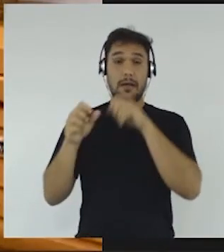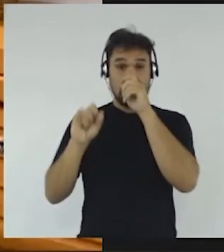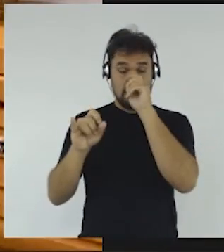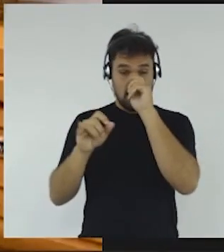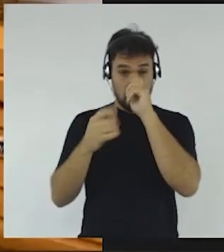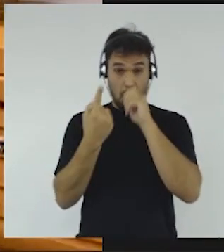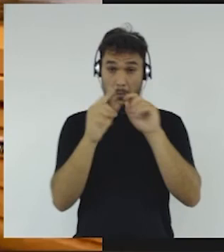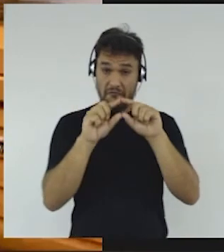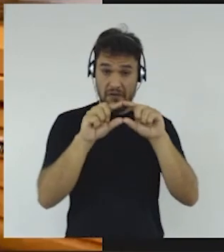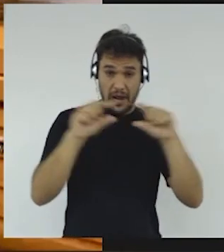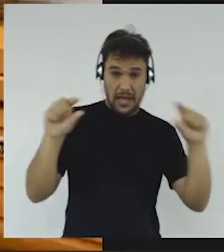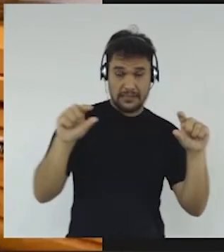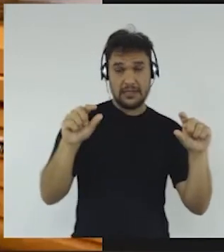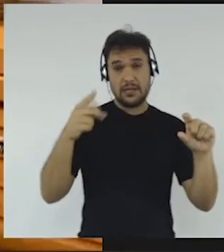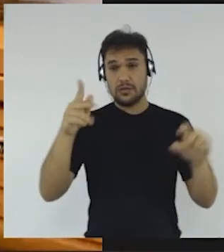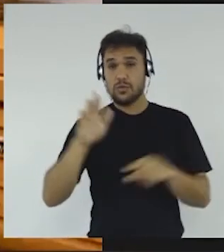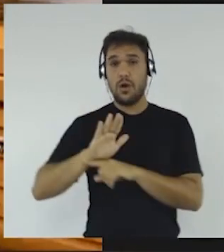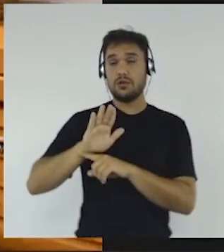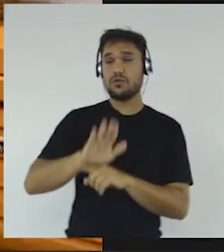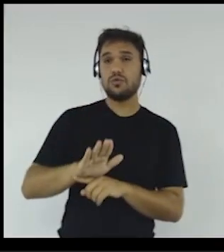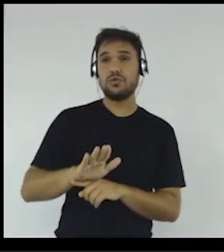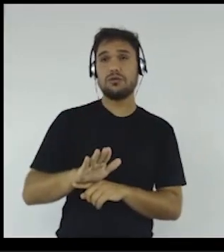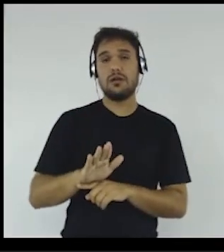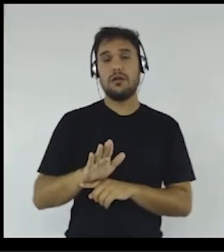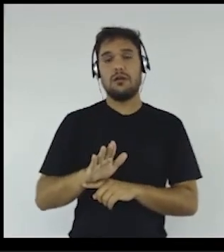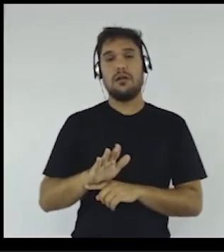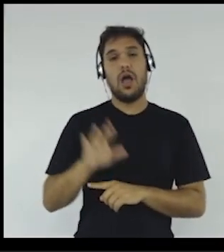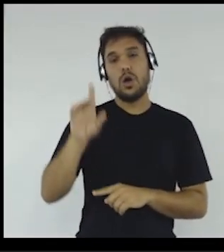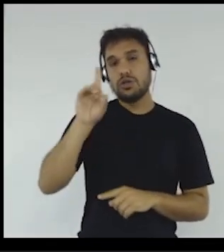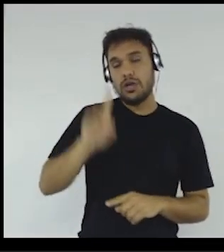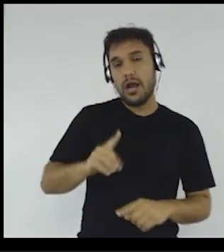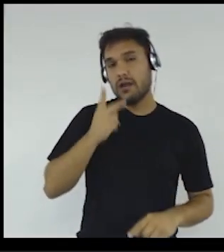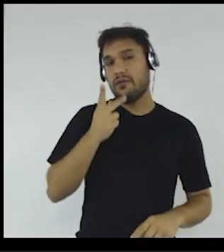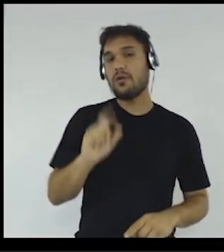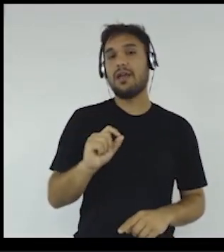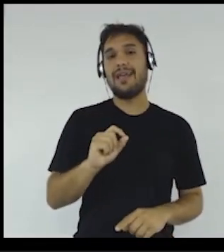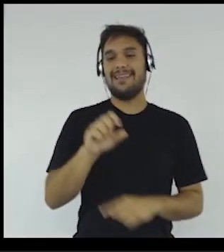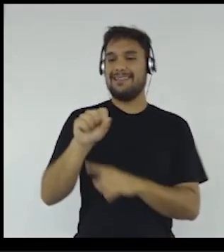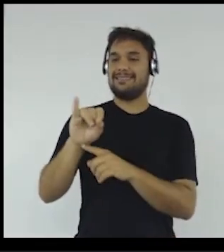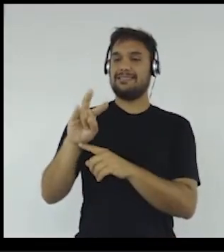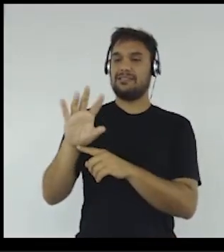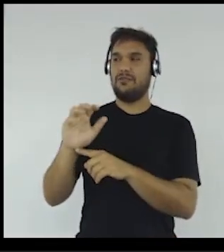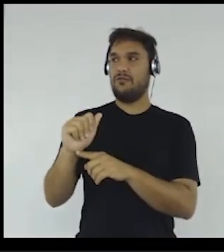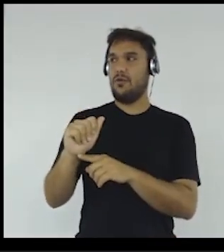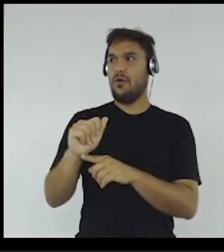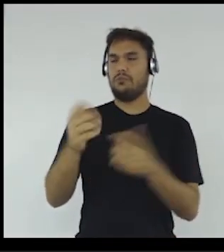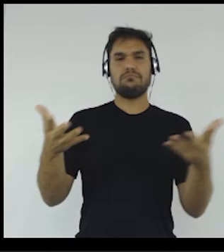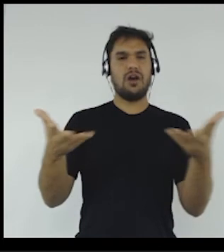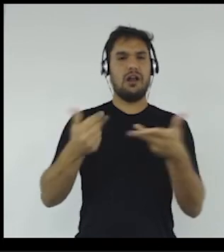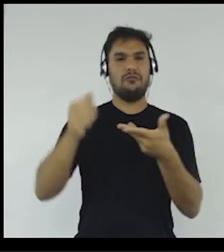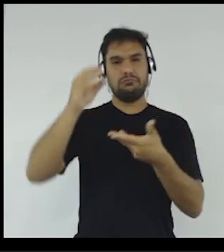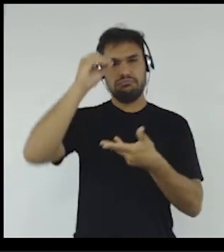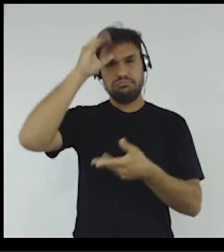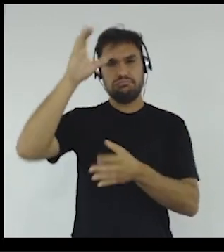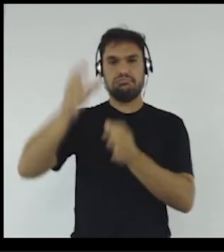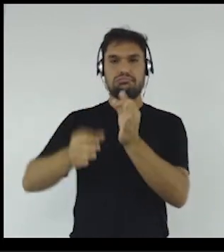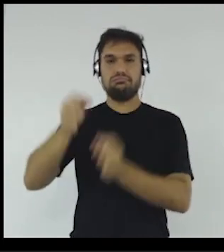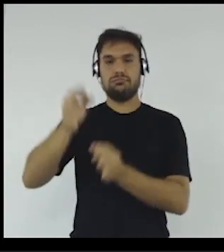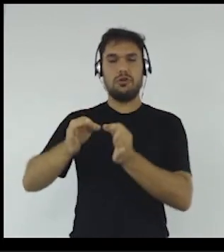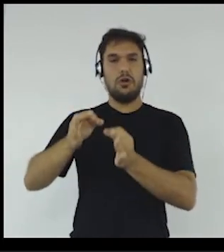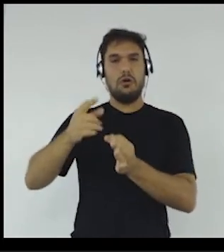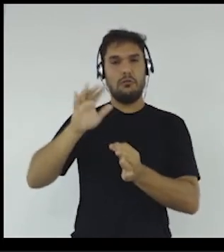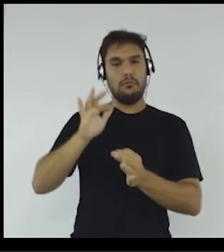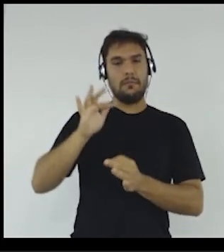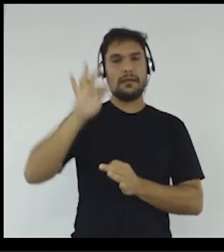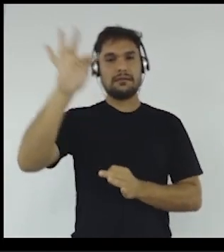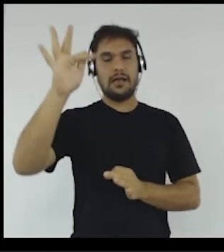uma frase sobre a contribuição de Silvio Capanema ao direito, diríamos: Silvio Capanema, grande jurista, com uma visão futura de um